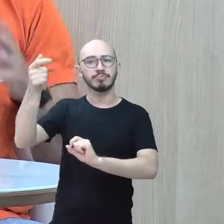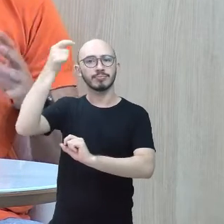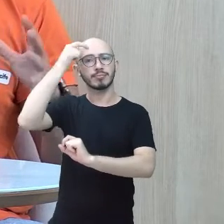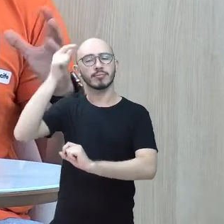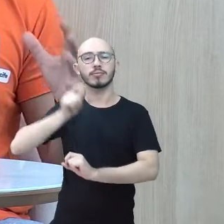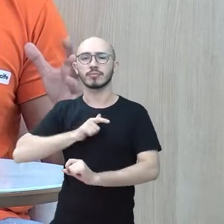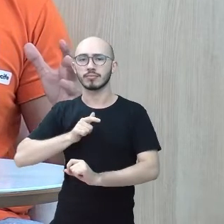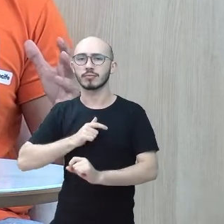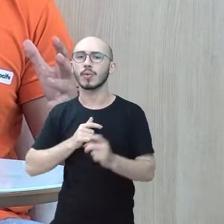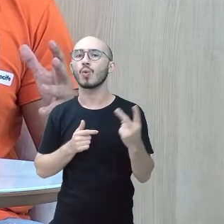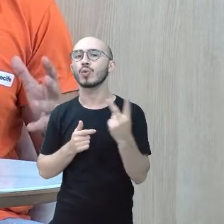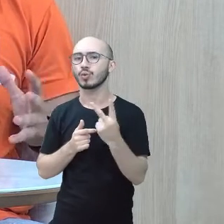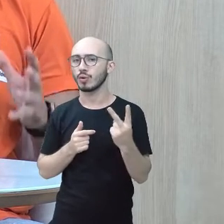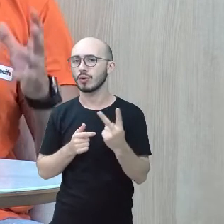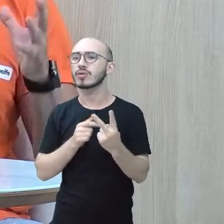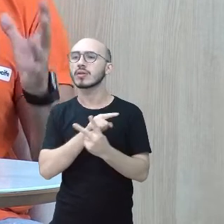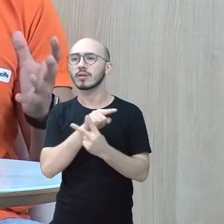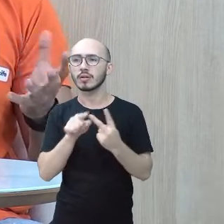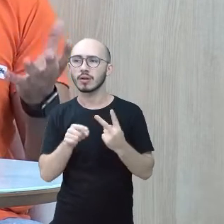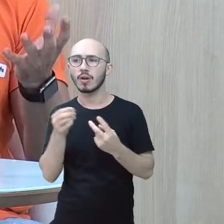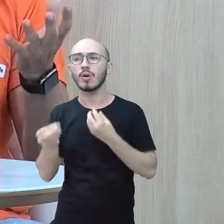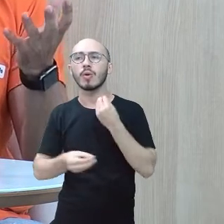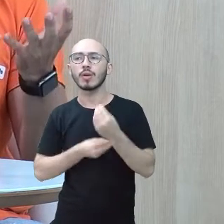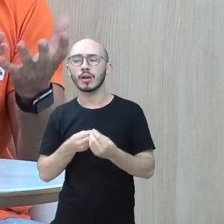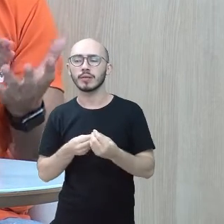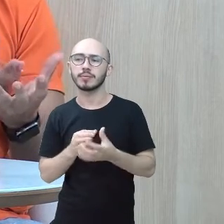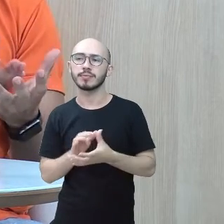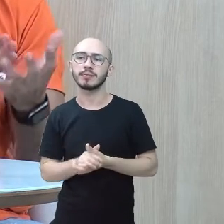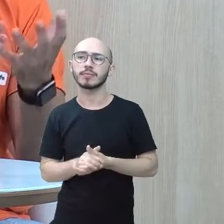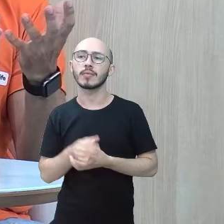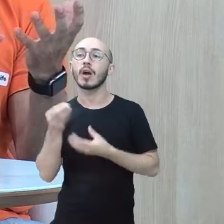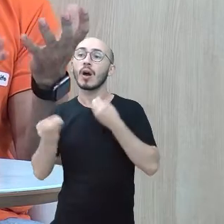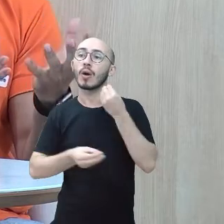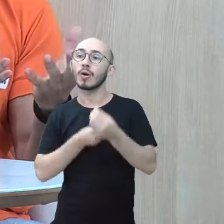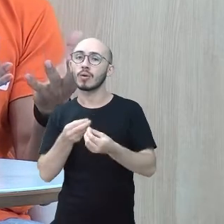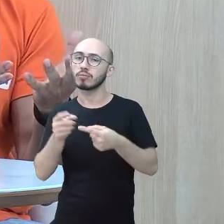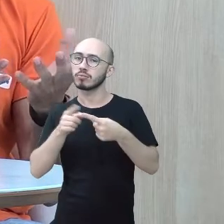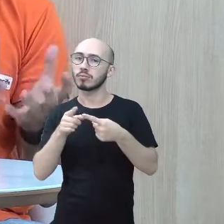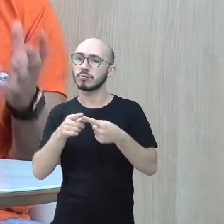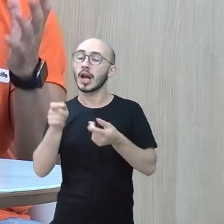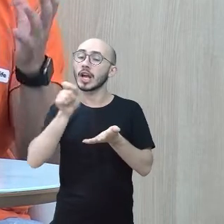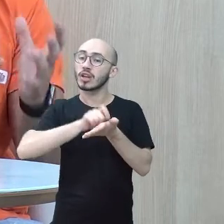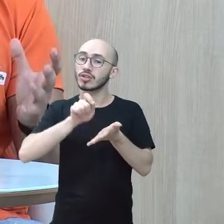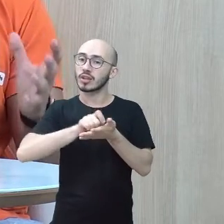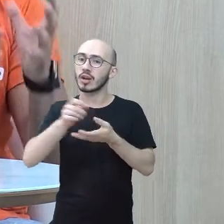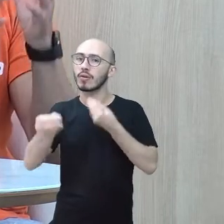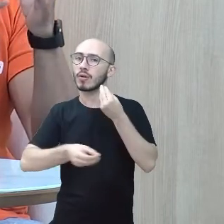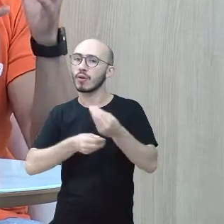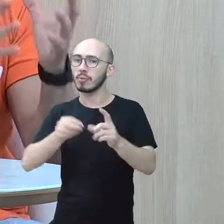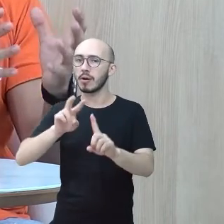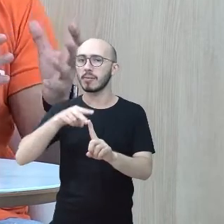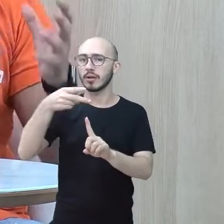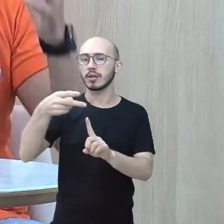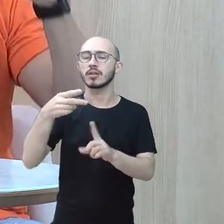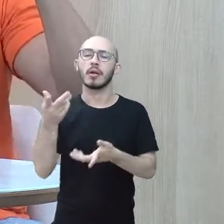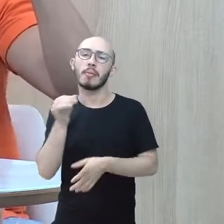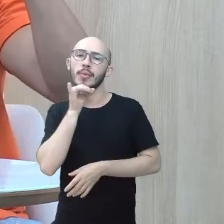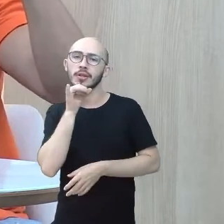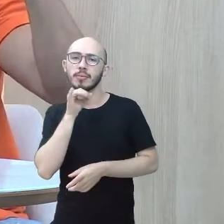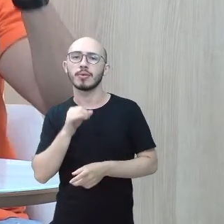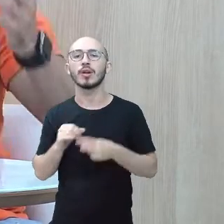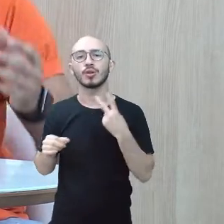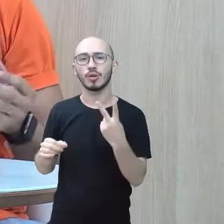os dois indicativos, certo? Como eu escrevo uma potência, tá? Por exemplo, 2 elevado à